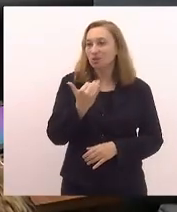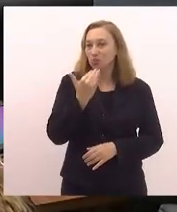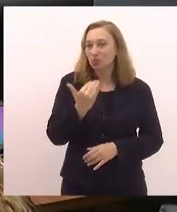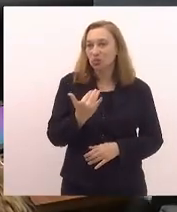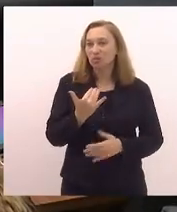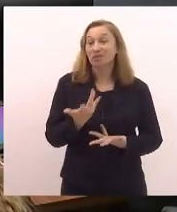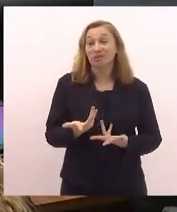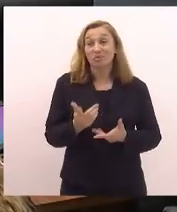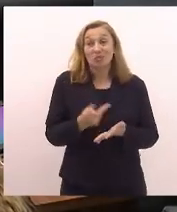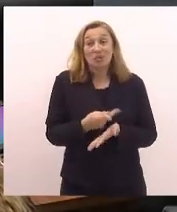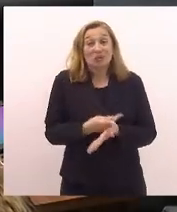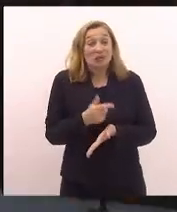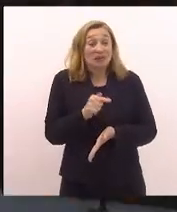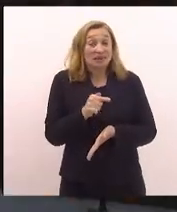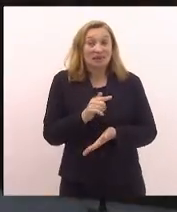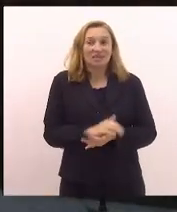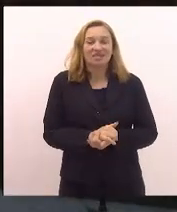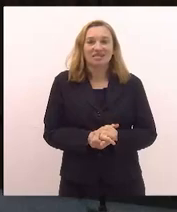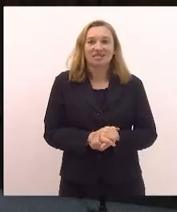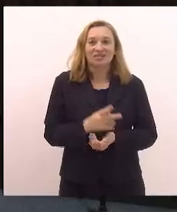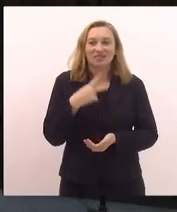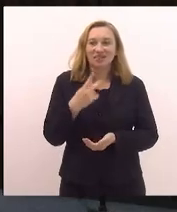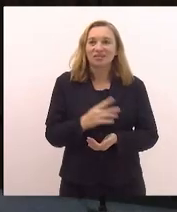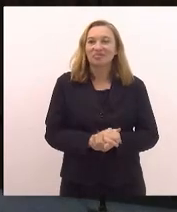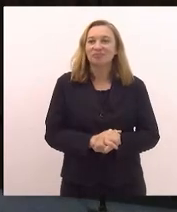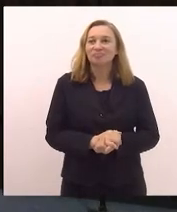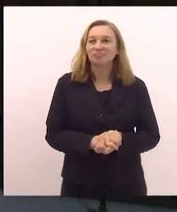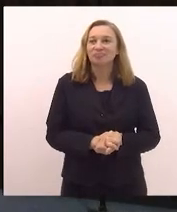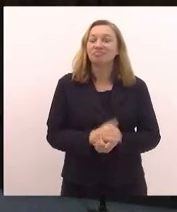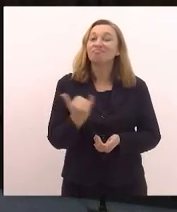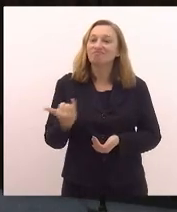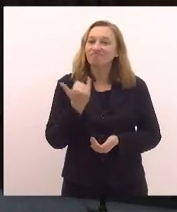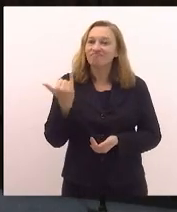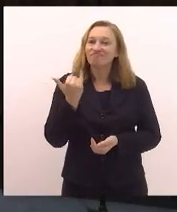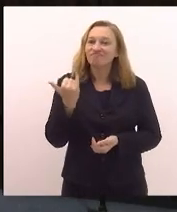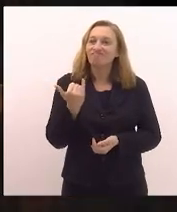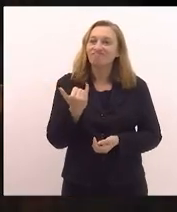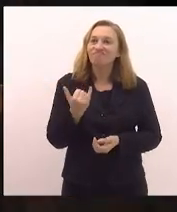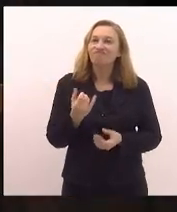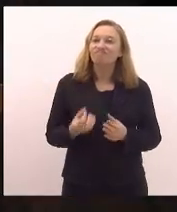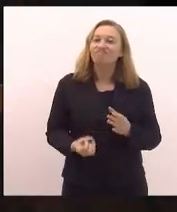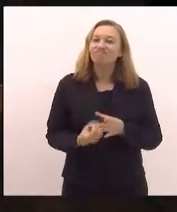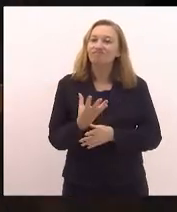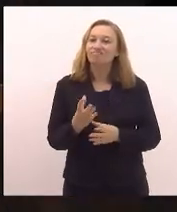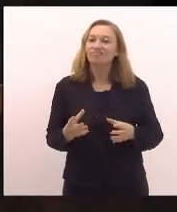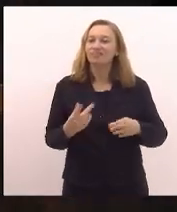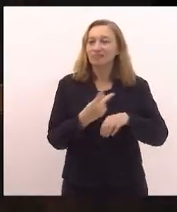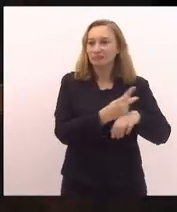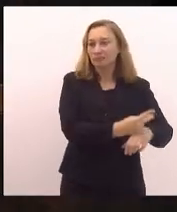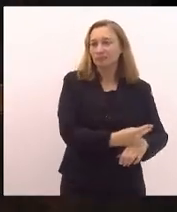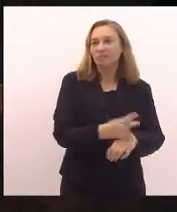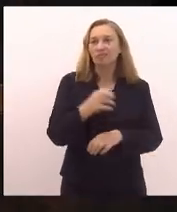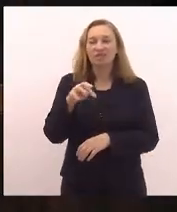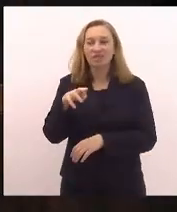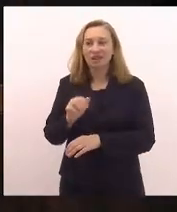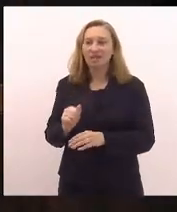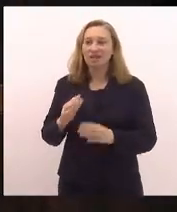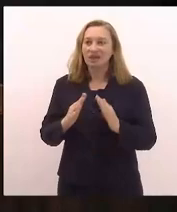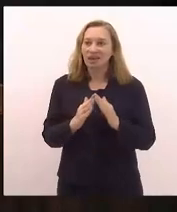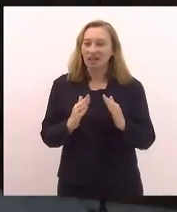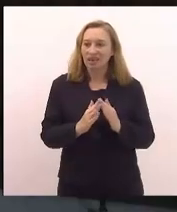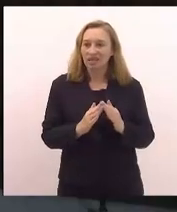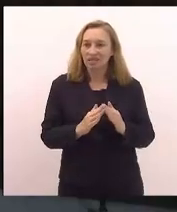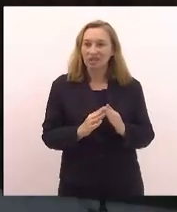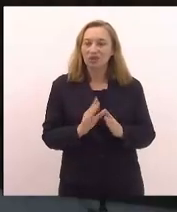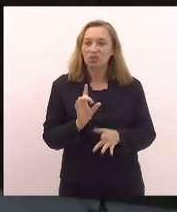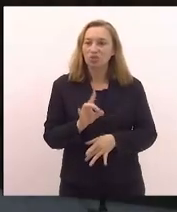minha gafe aqui de saltar. É muito importante, eu criei esse prêmio Dandara na casa, como eu falei, e